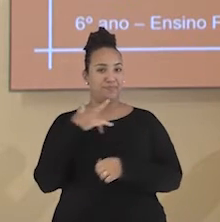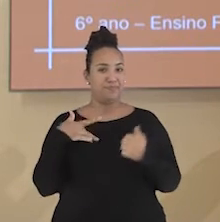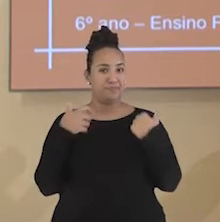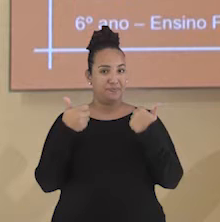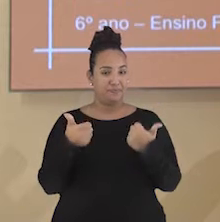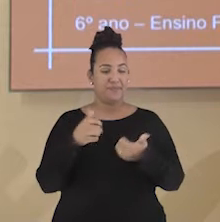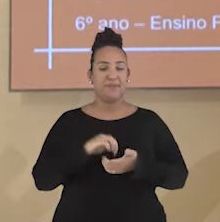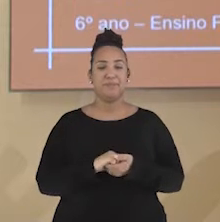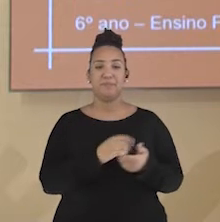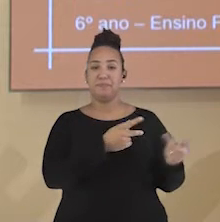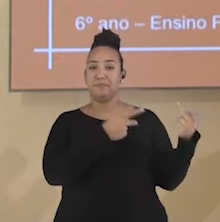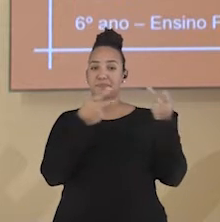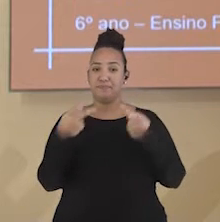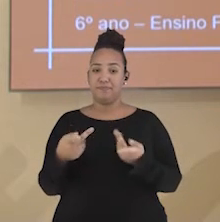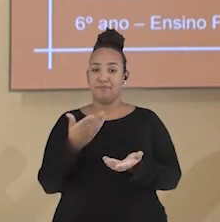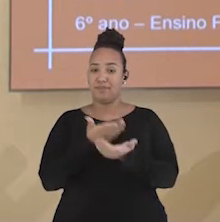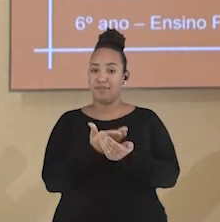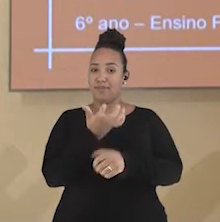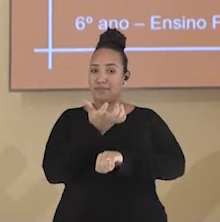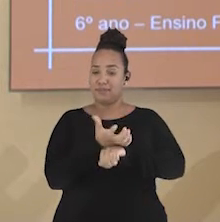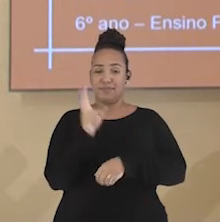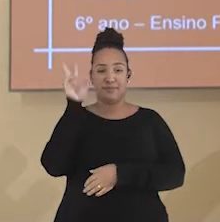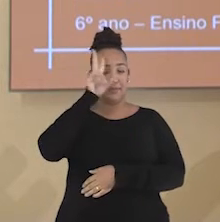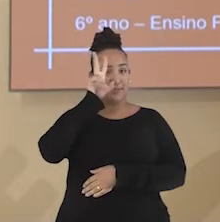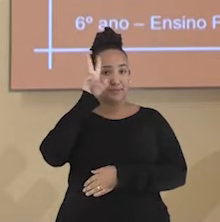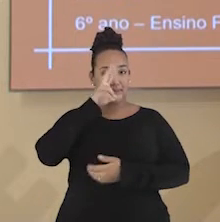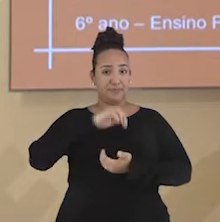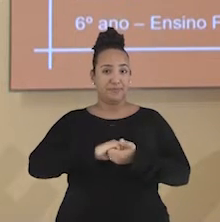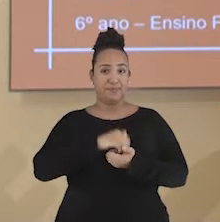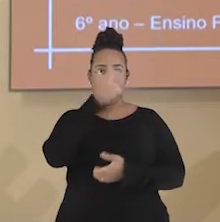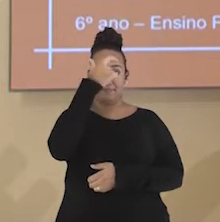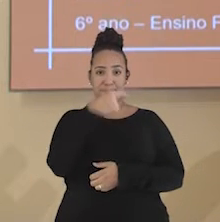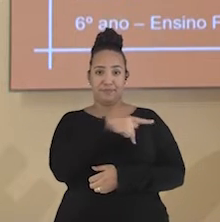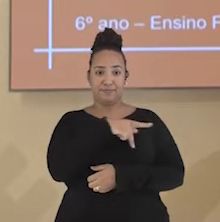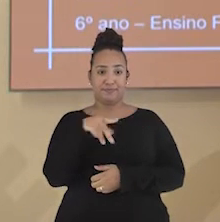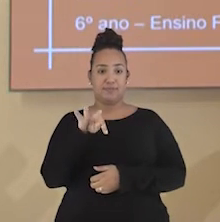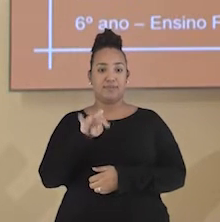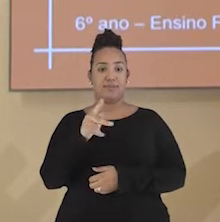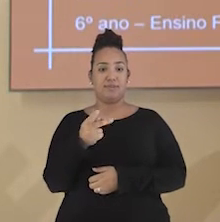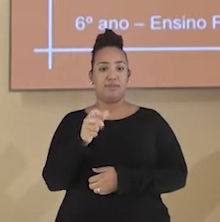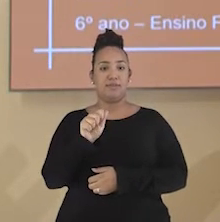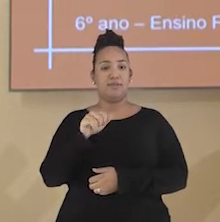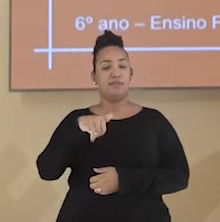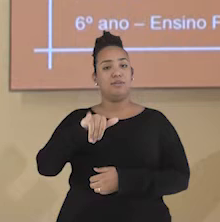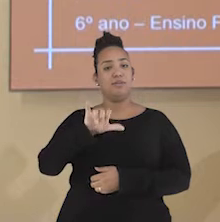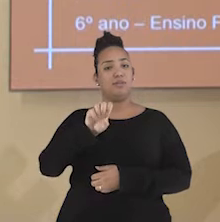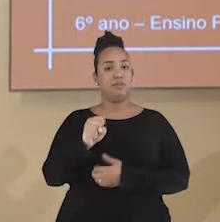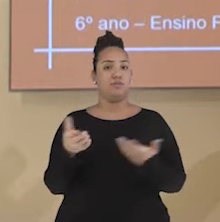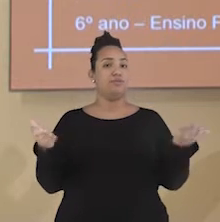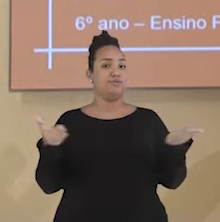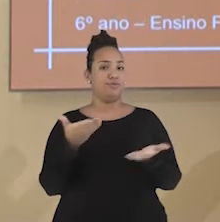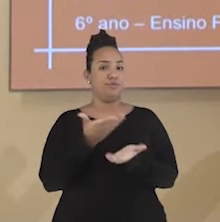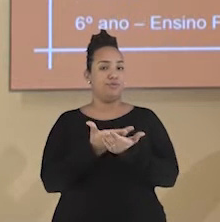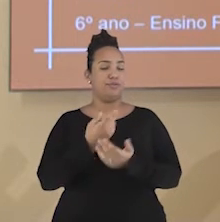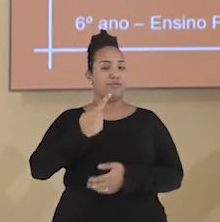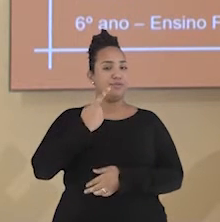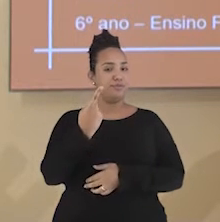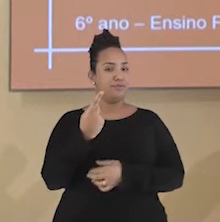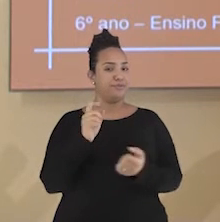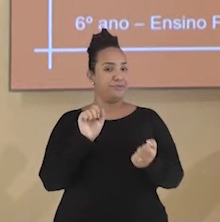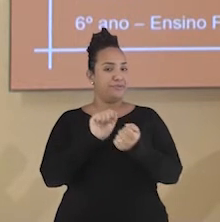tudo bem com vocês? Sejam bem-vindos a mais uma aula de História. Sou a professora Thaís e vou estar com vocês a partir de